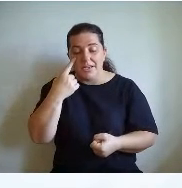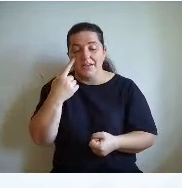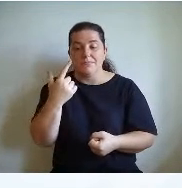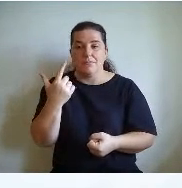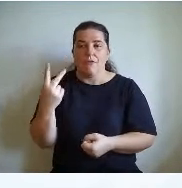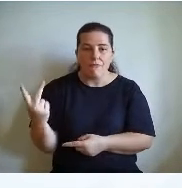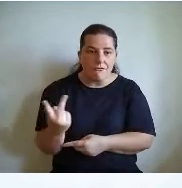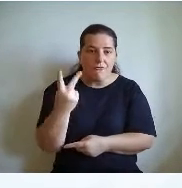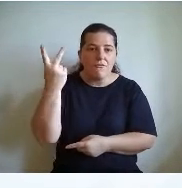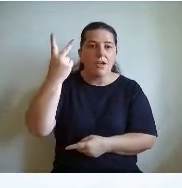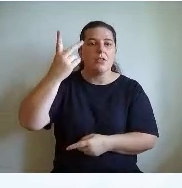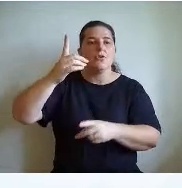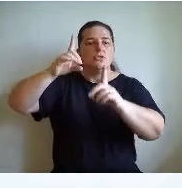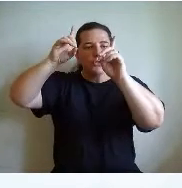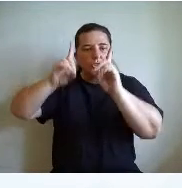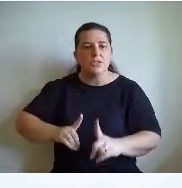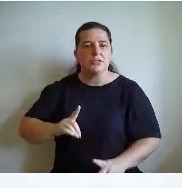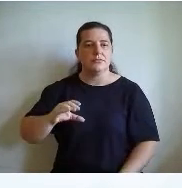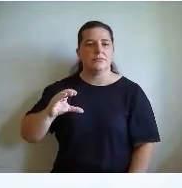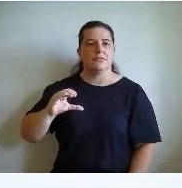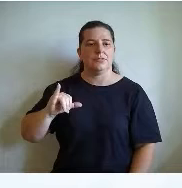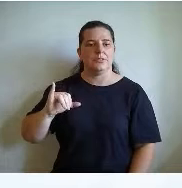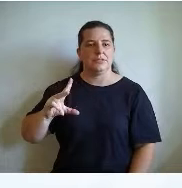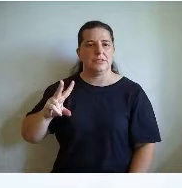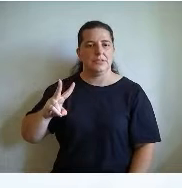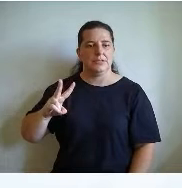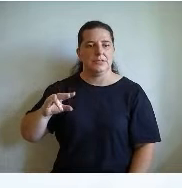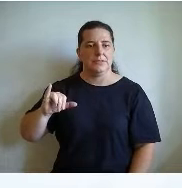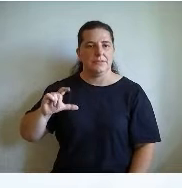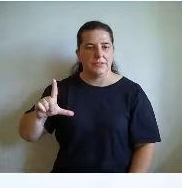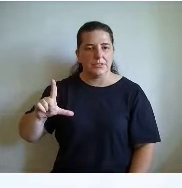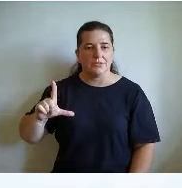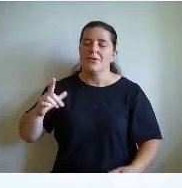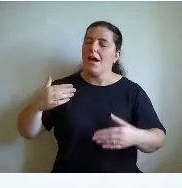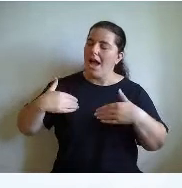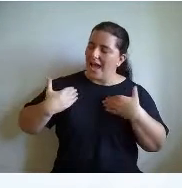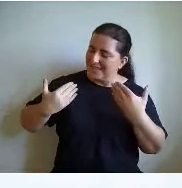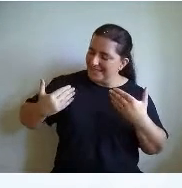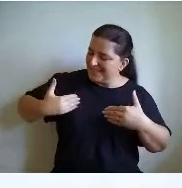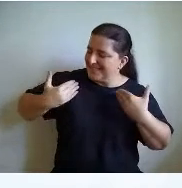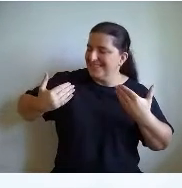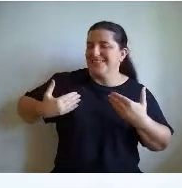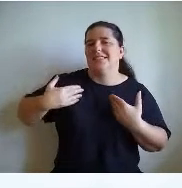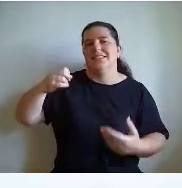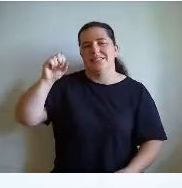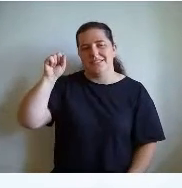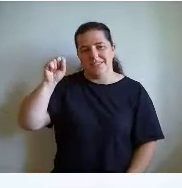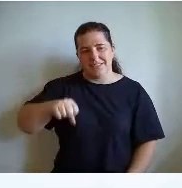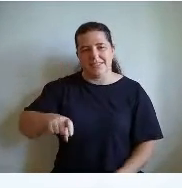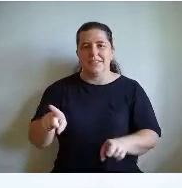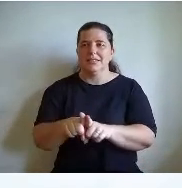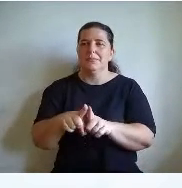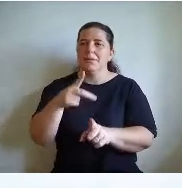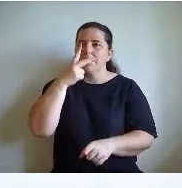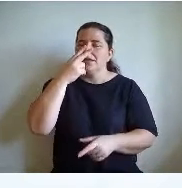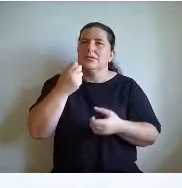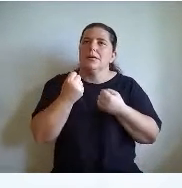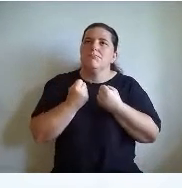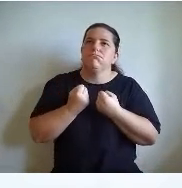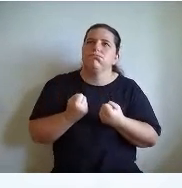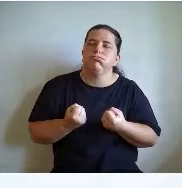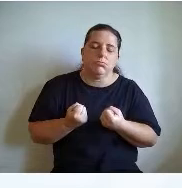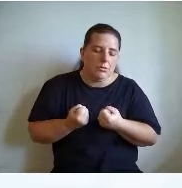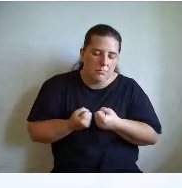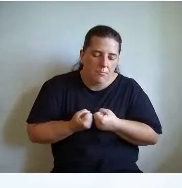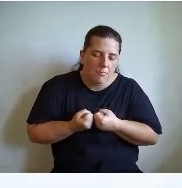civis, né, é uma alegria e assim, é um peso que sai, né, de uma